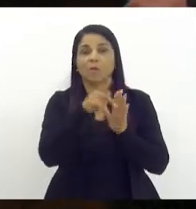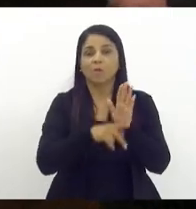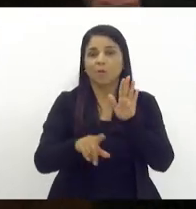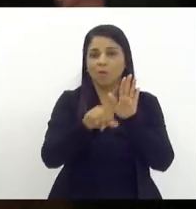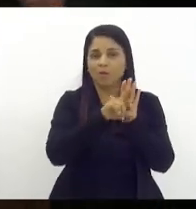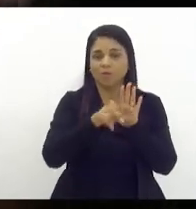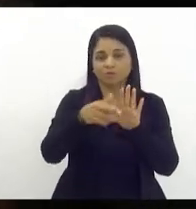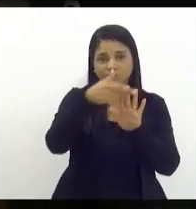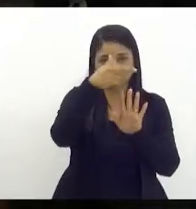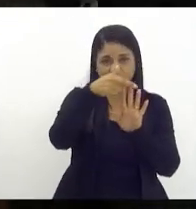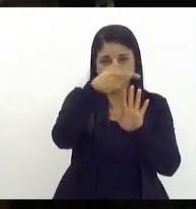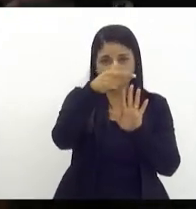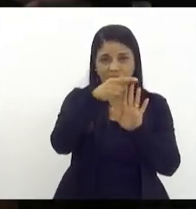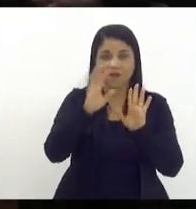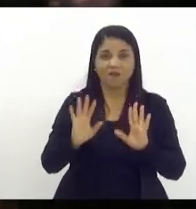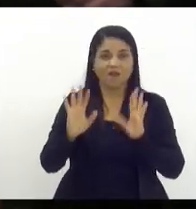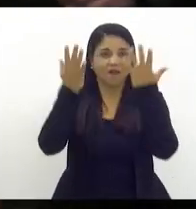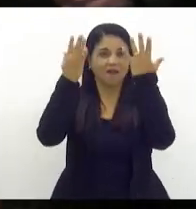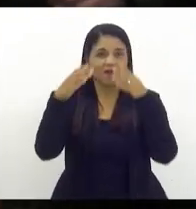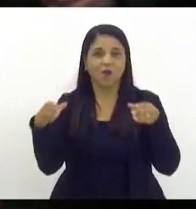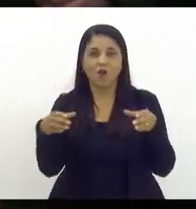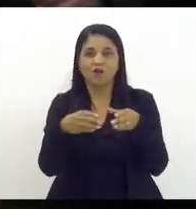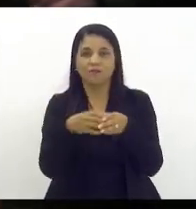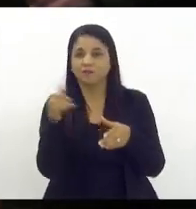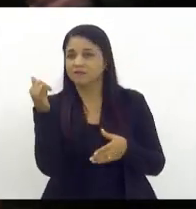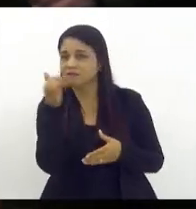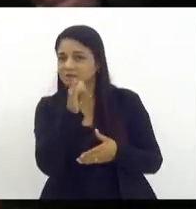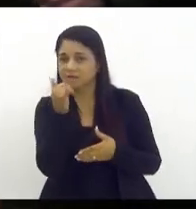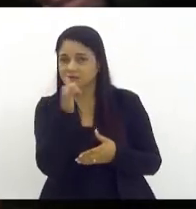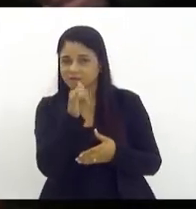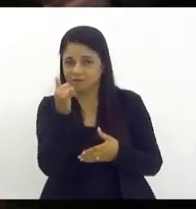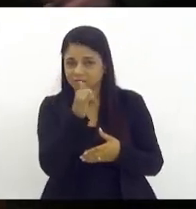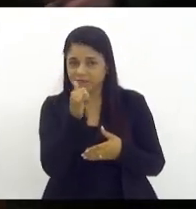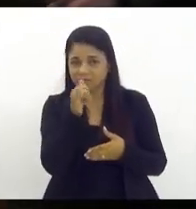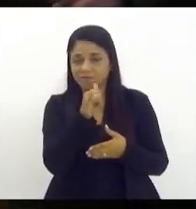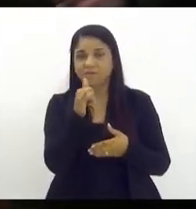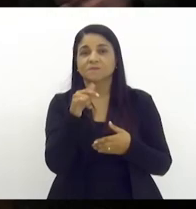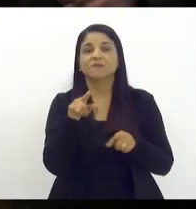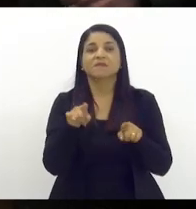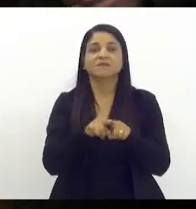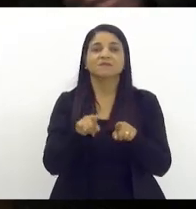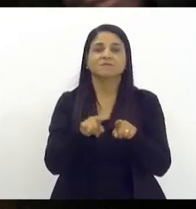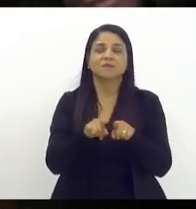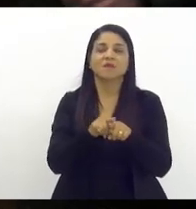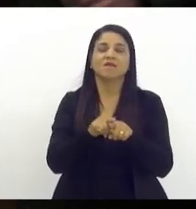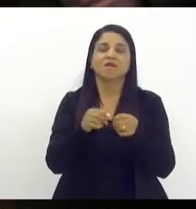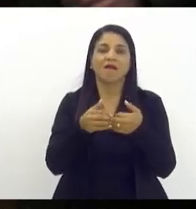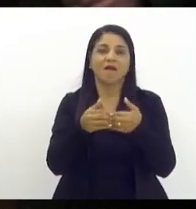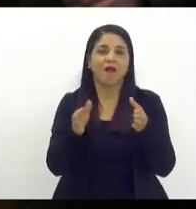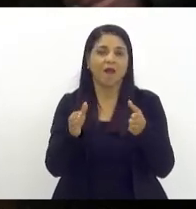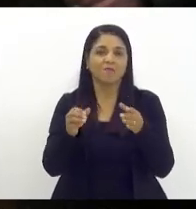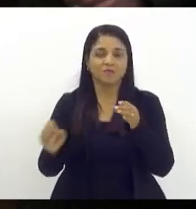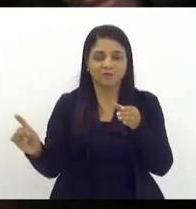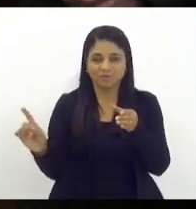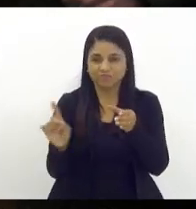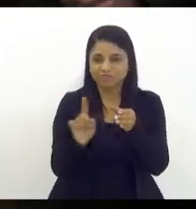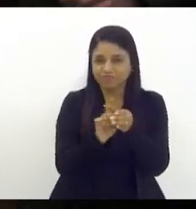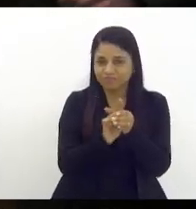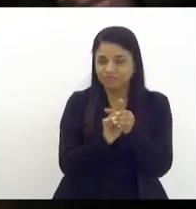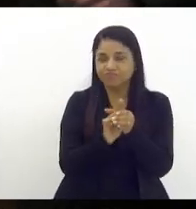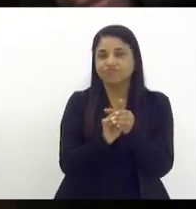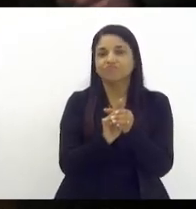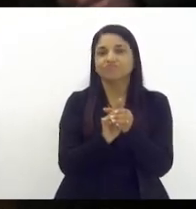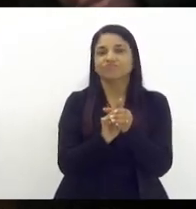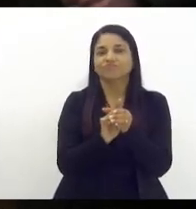alegra a comunidade italiana. E, nesse momento, eu também abro aqui a coautoria, presidente,